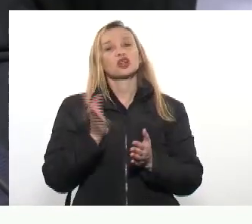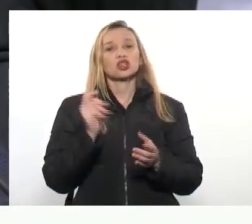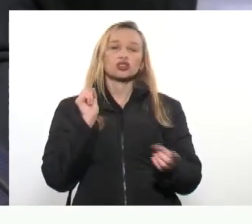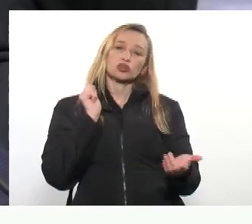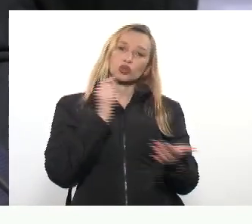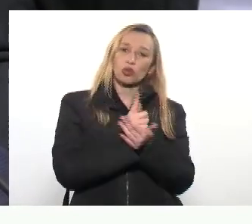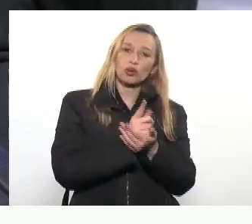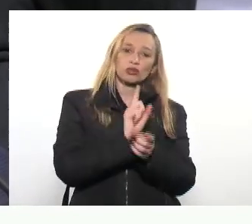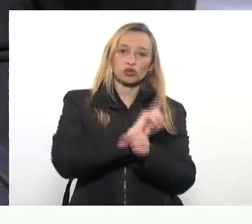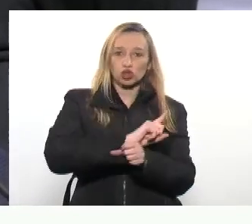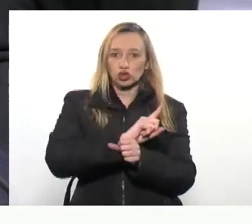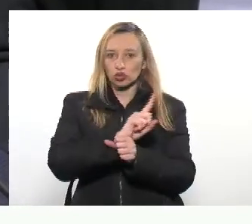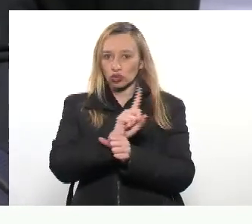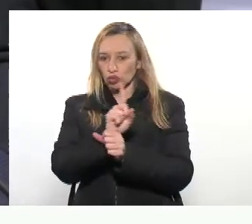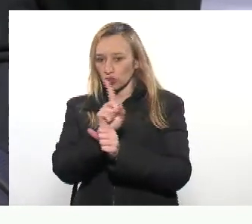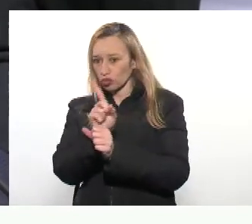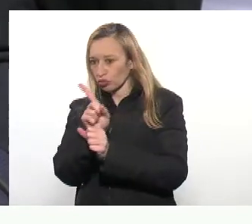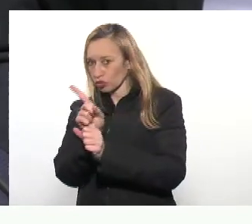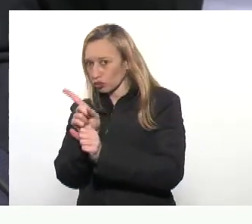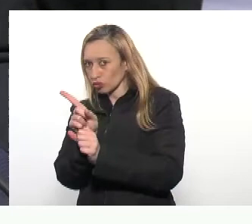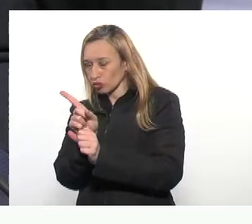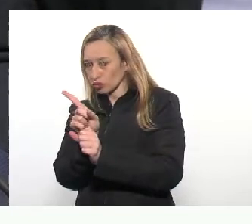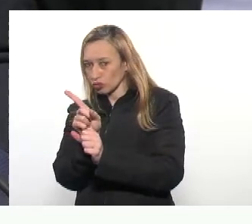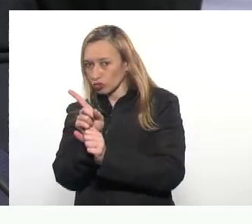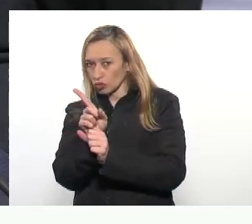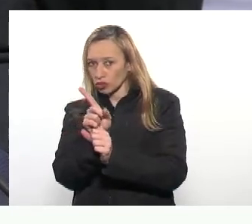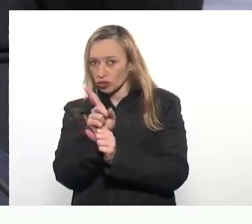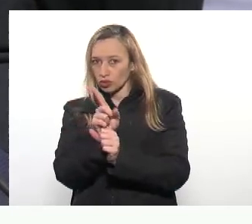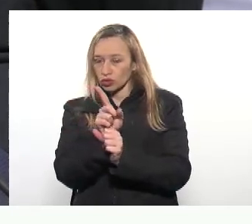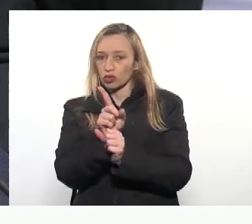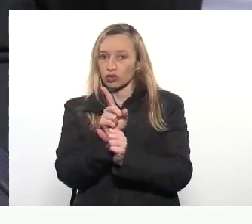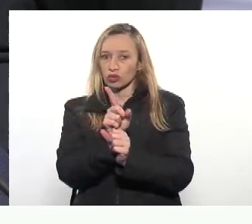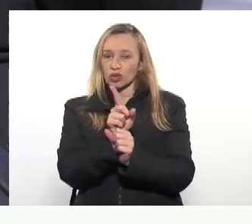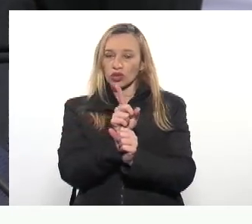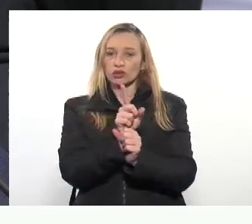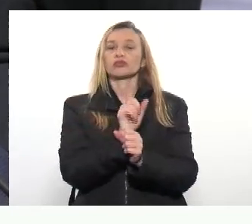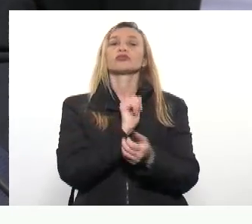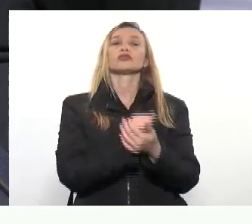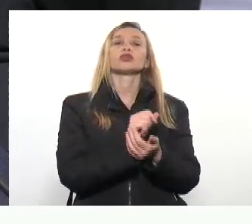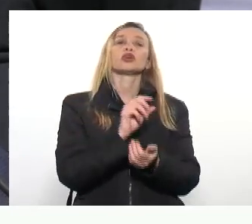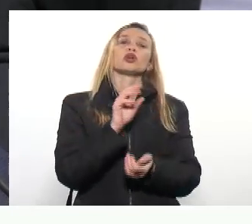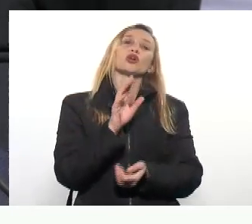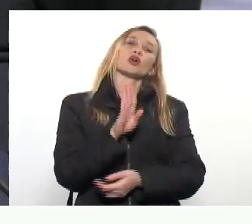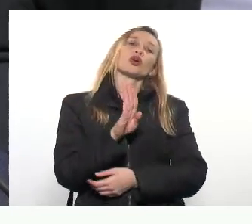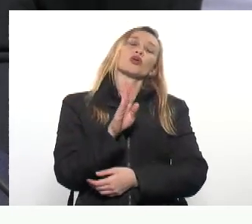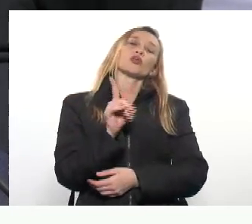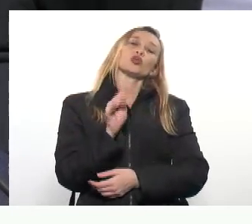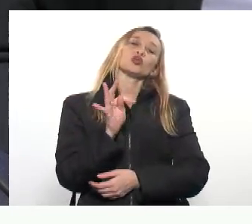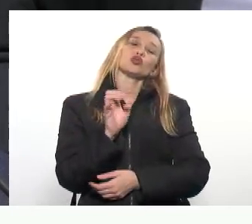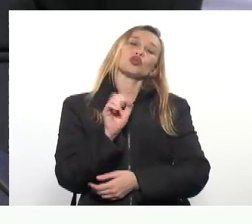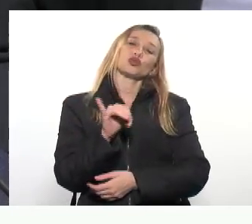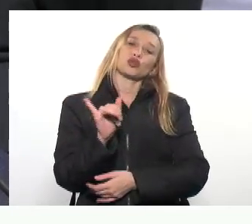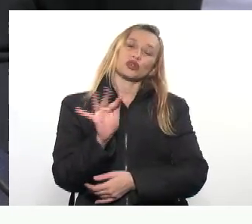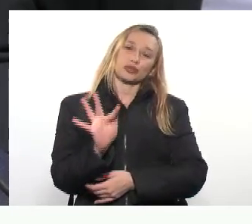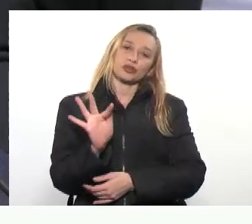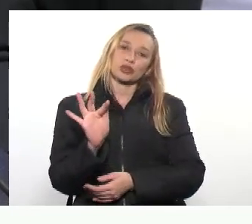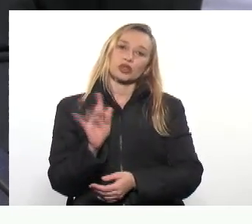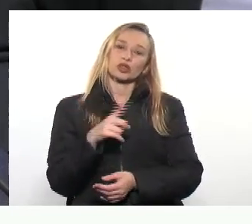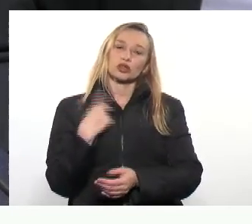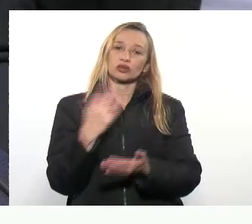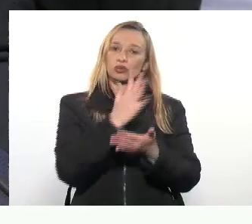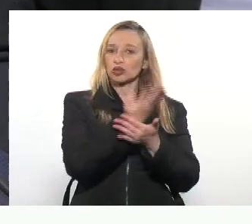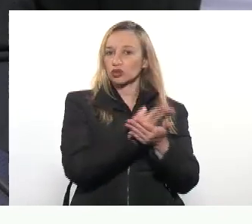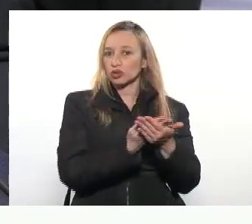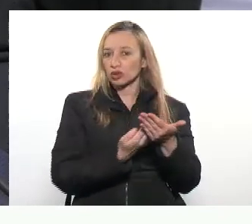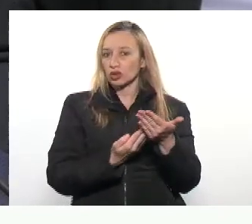comprando idômetros com leitura via Bluetooth. Primeira coisa. Por quê? A gente vai poder emitir a conta sem